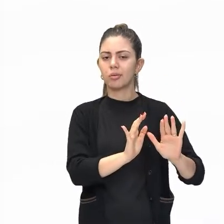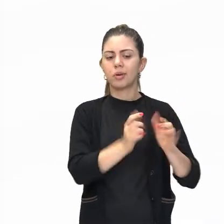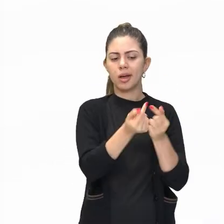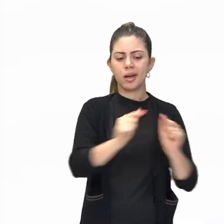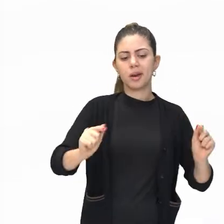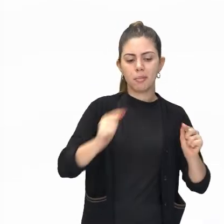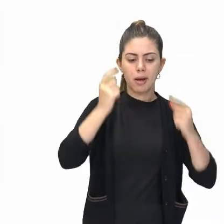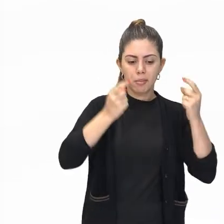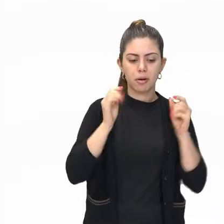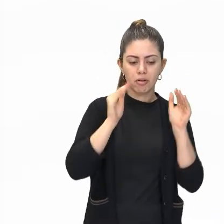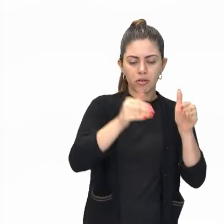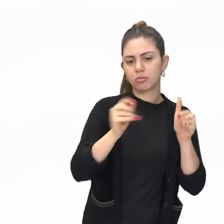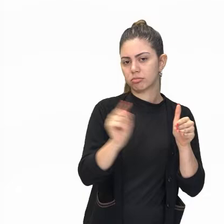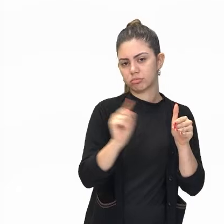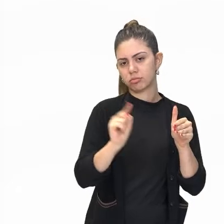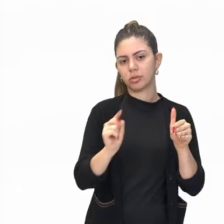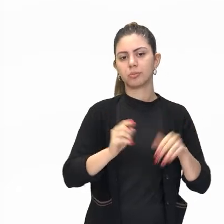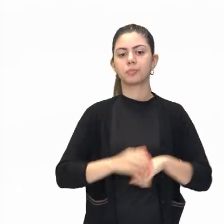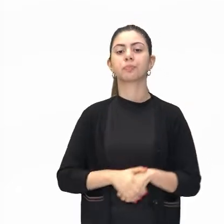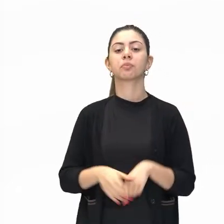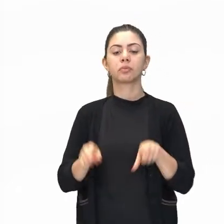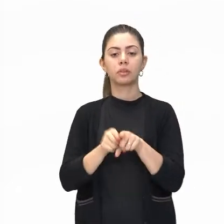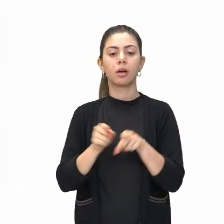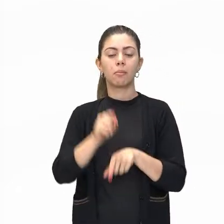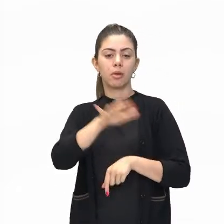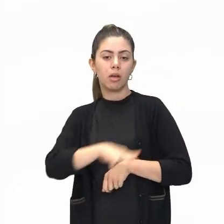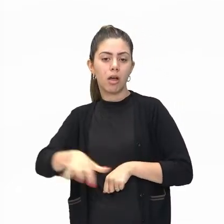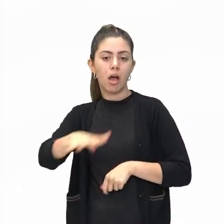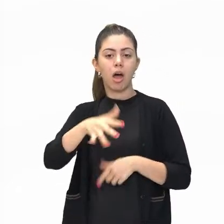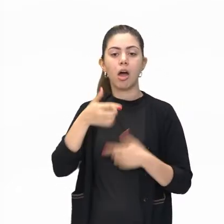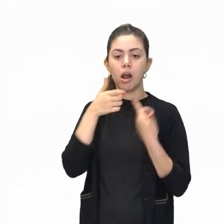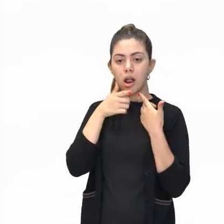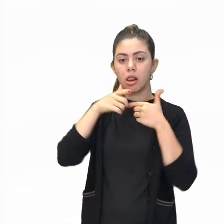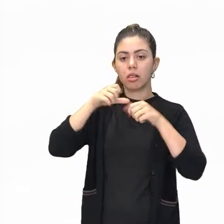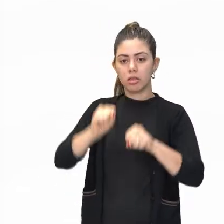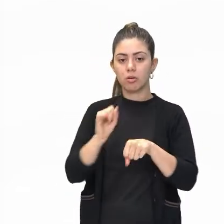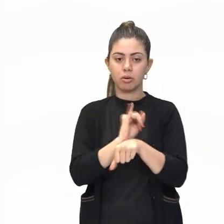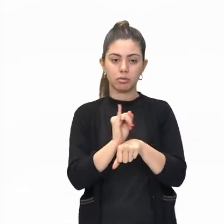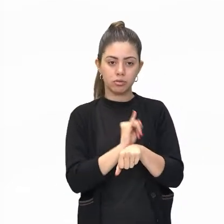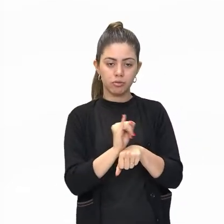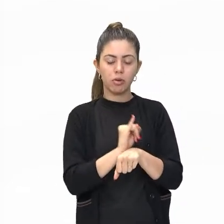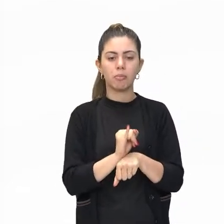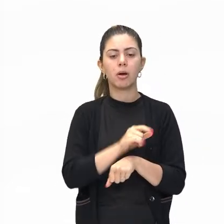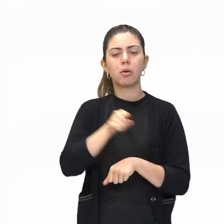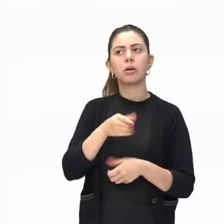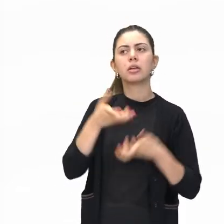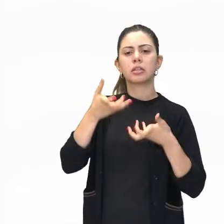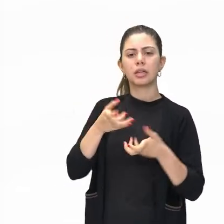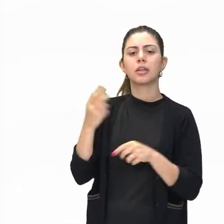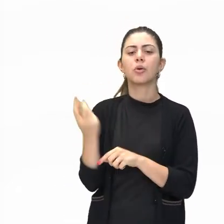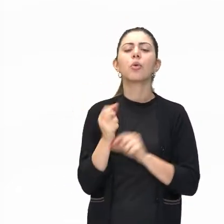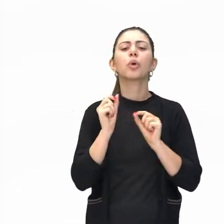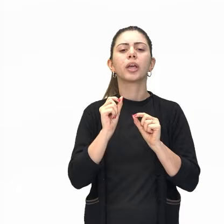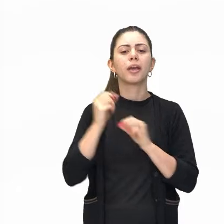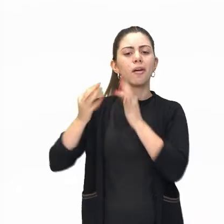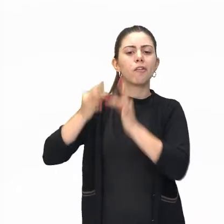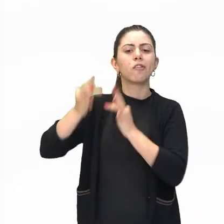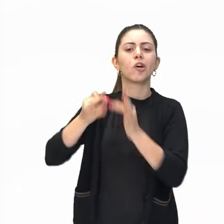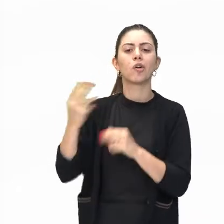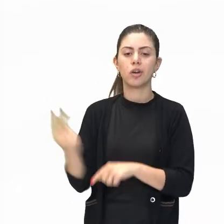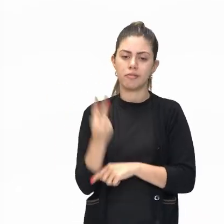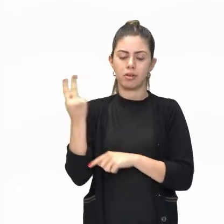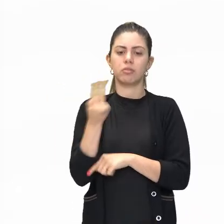gramática, tá? Presença de regionalismo e linguagem informal, vai ter ali uma valorização do